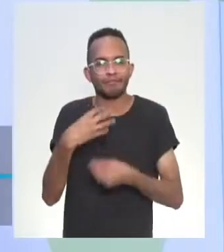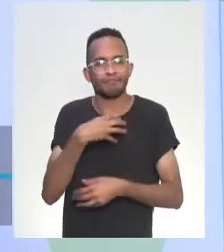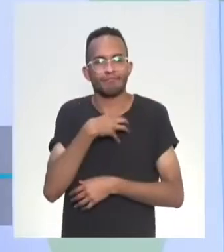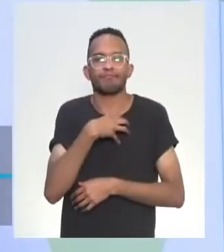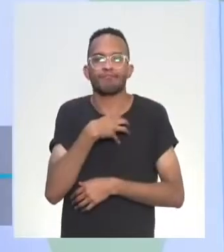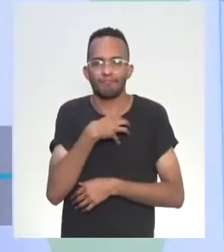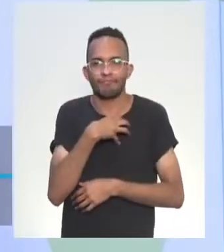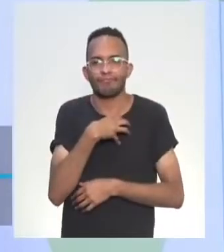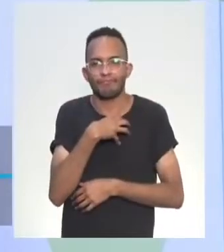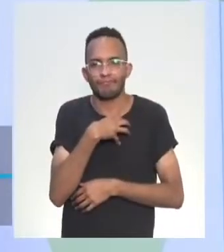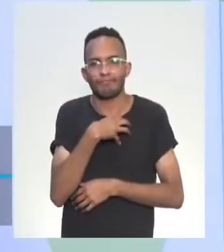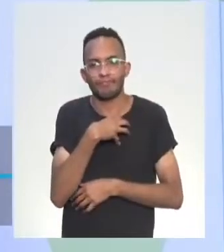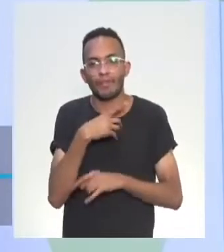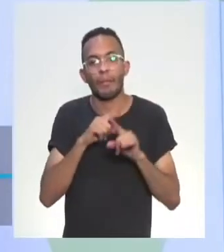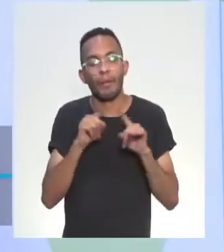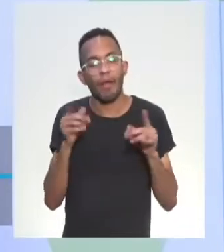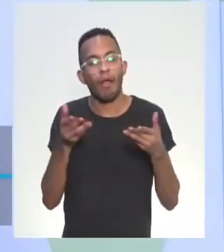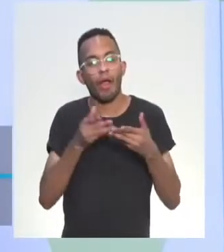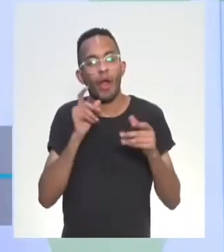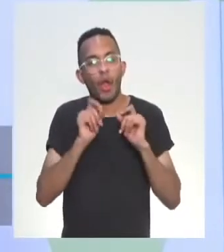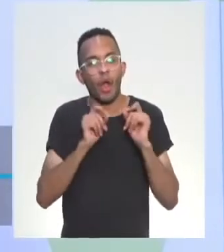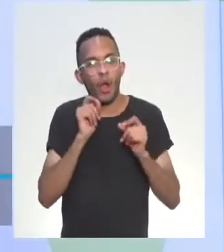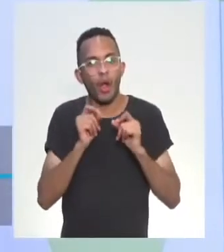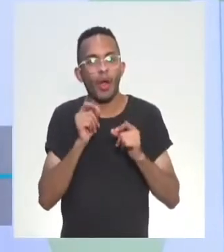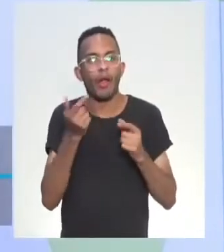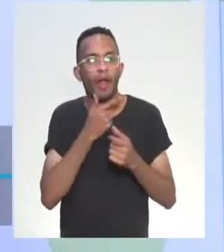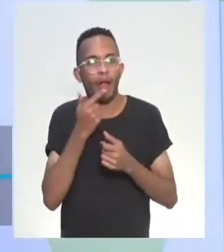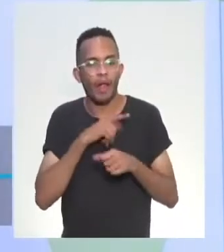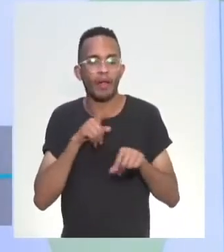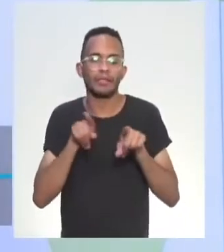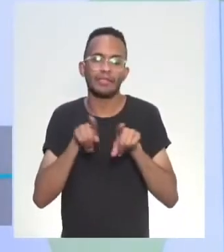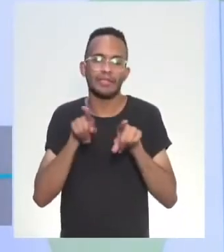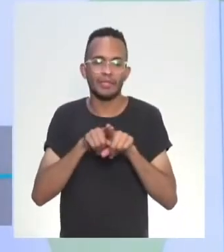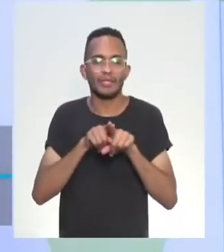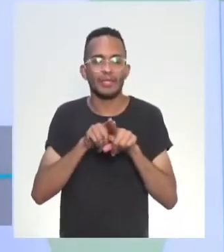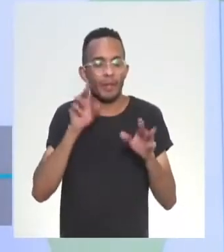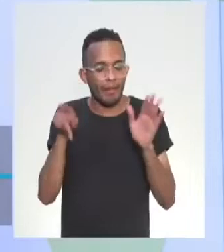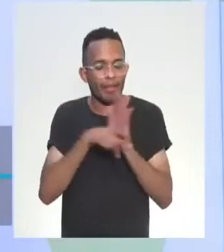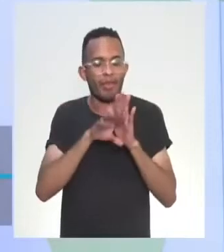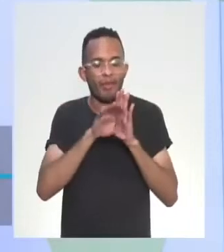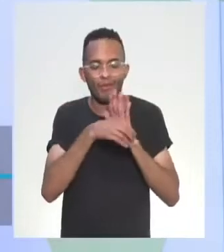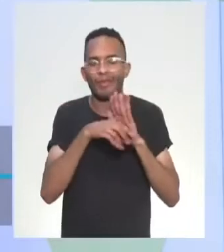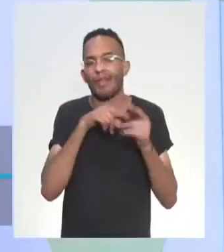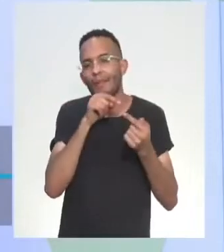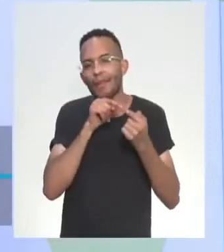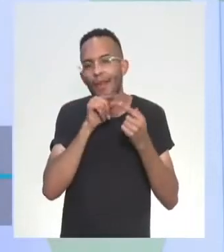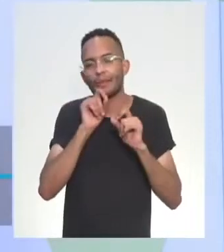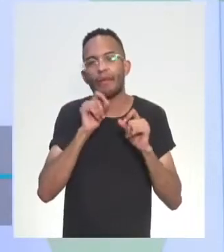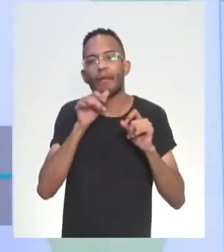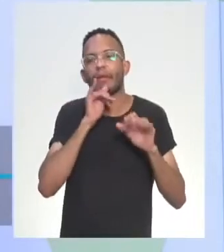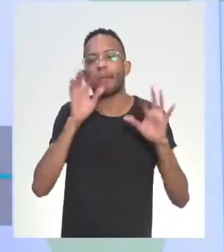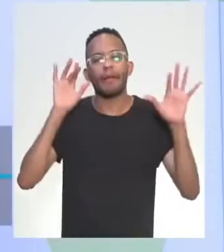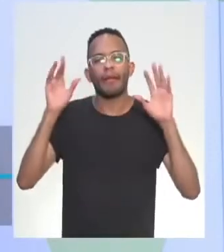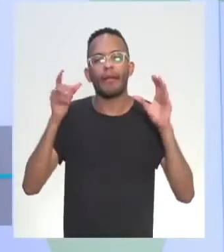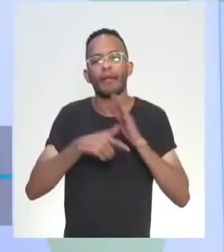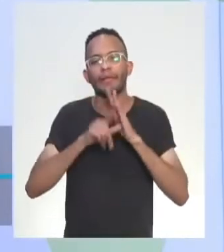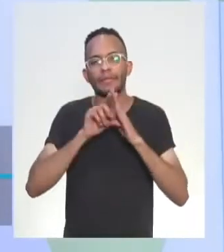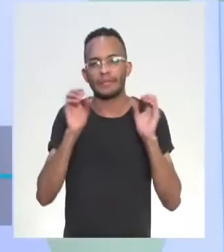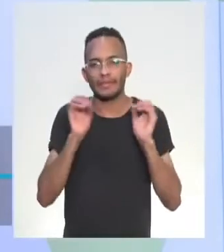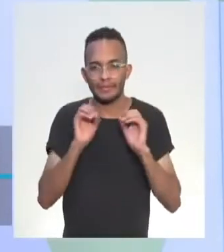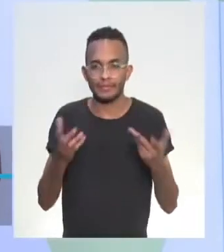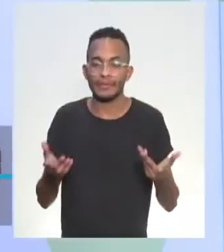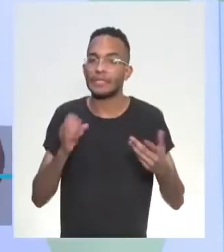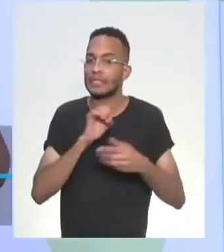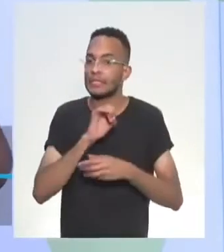você. Agora, a questão do humor, no sentido de conceito, está ligada a isso, a quebra de expectativa. Então,